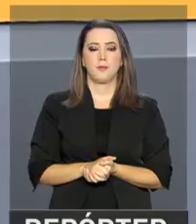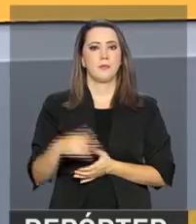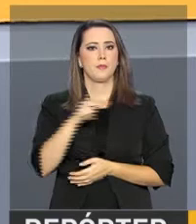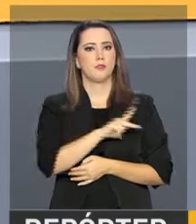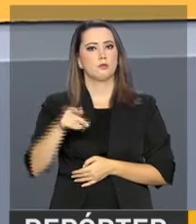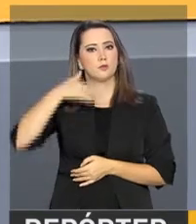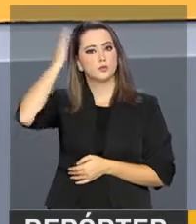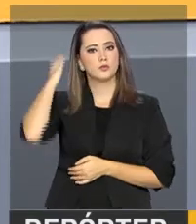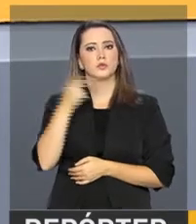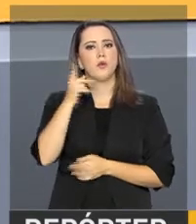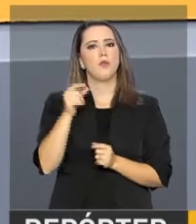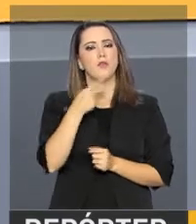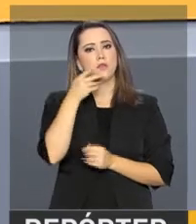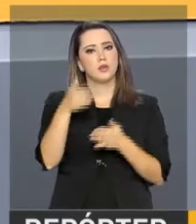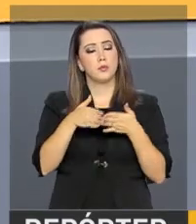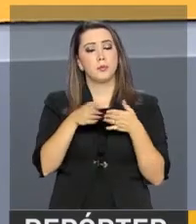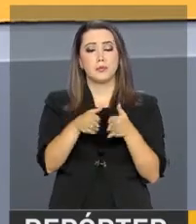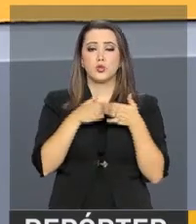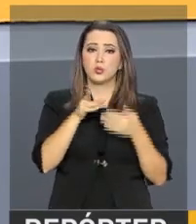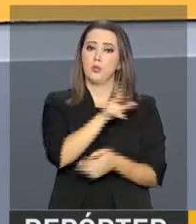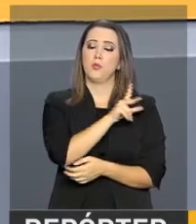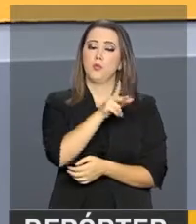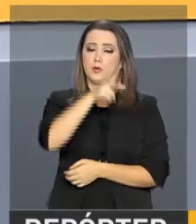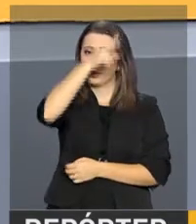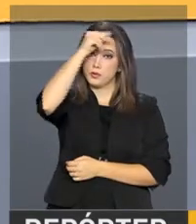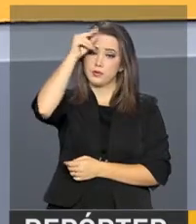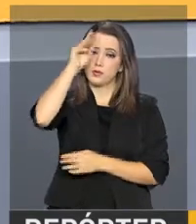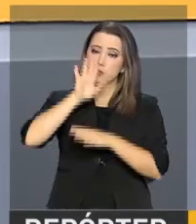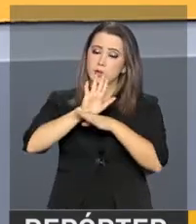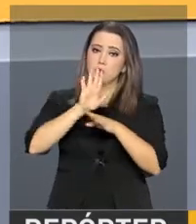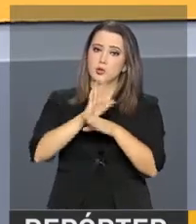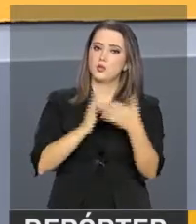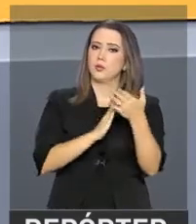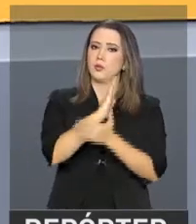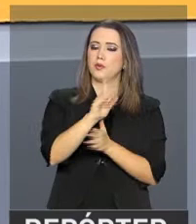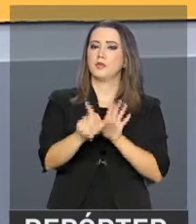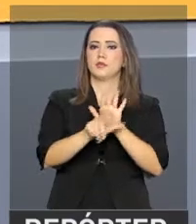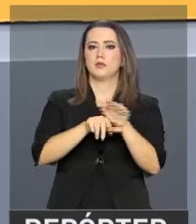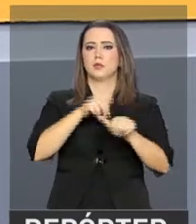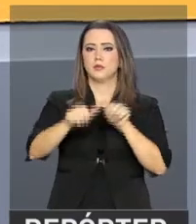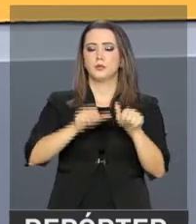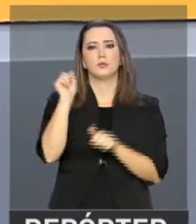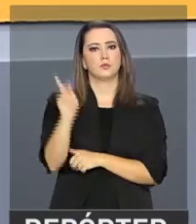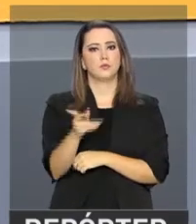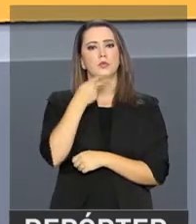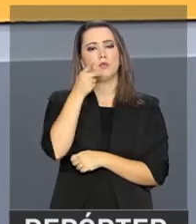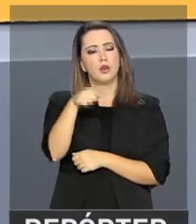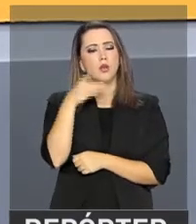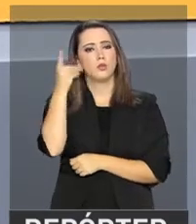o presidente michel temer fez um apelo aos prefeitos para que apóiem a reforma da previdência e ajudem a convencer os parlamentares